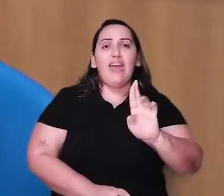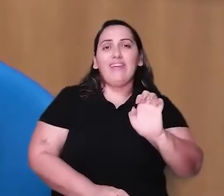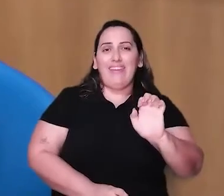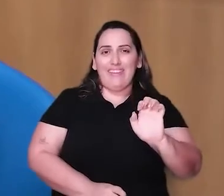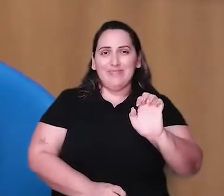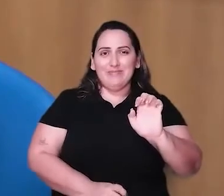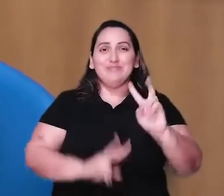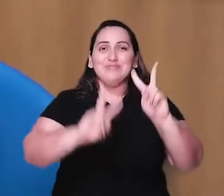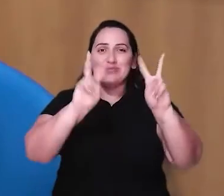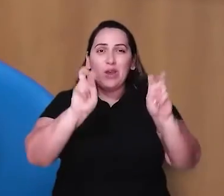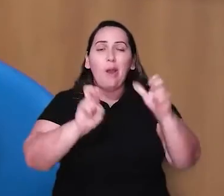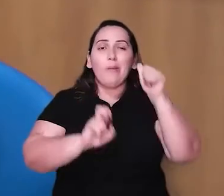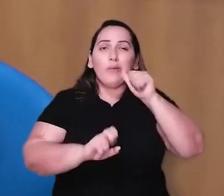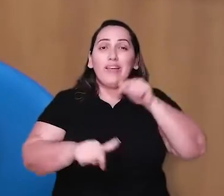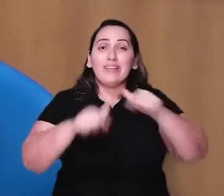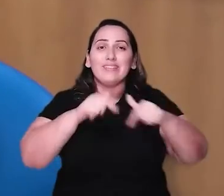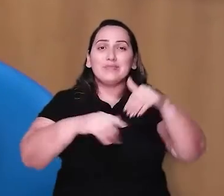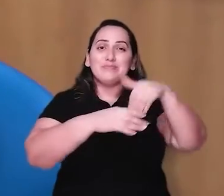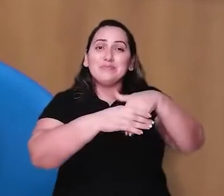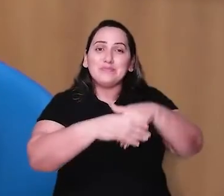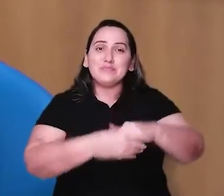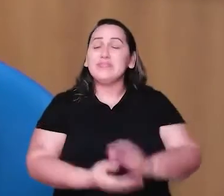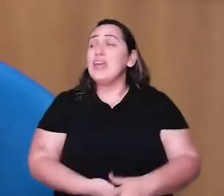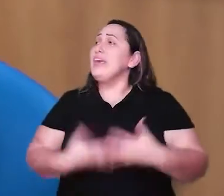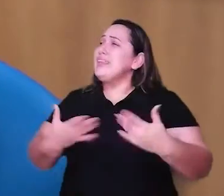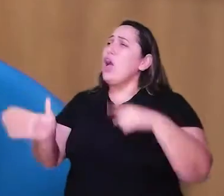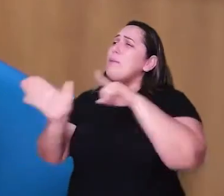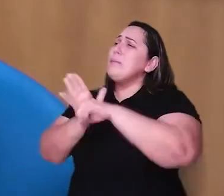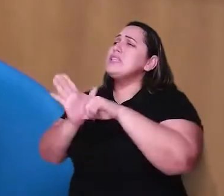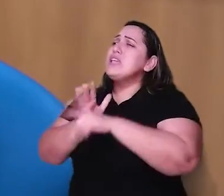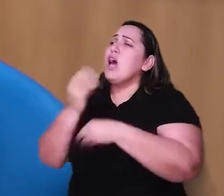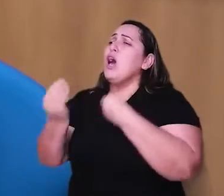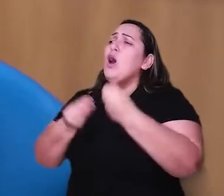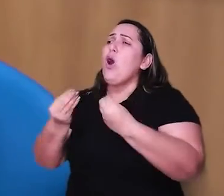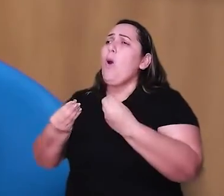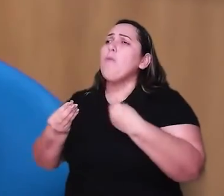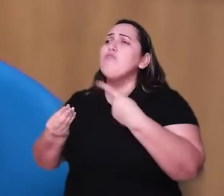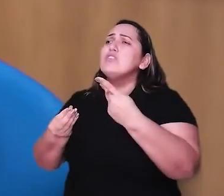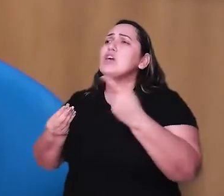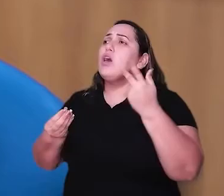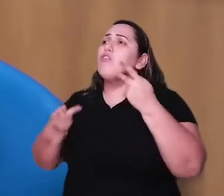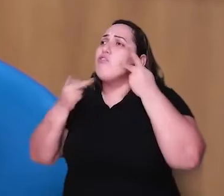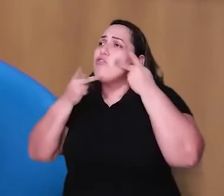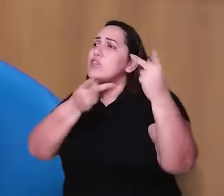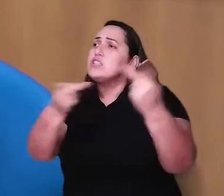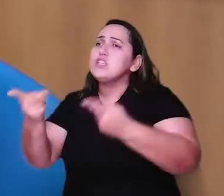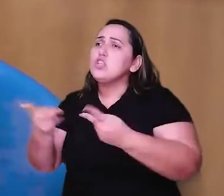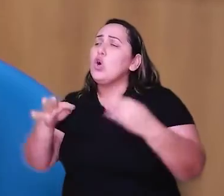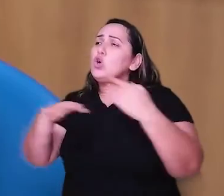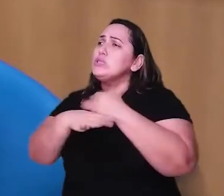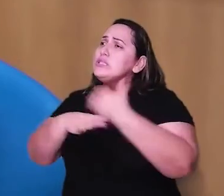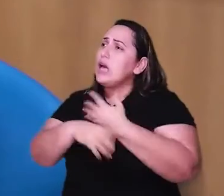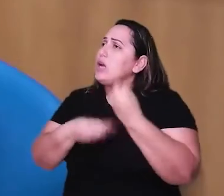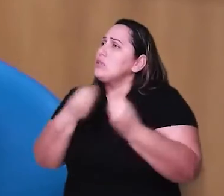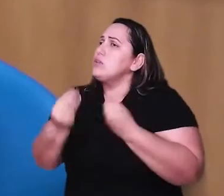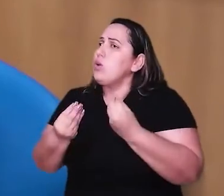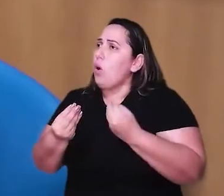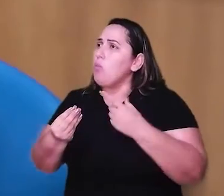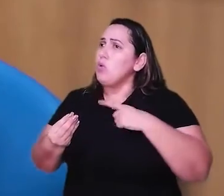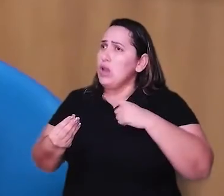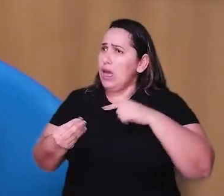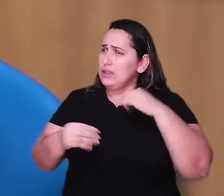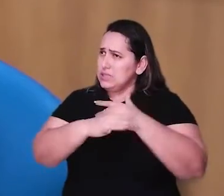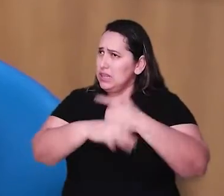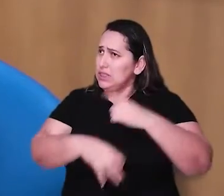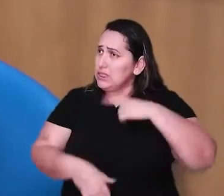mais de 2.300 mulheres dentro do nosso estado, que já ocuparam, como eu disse, espaços de poder em